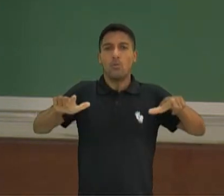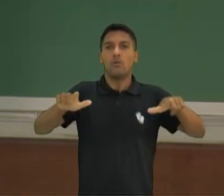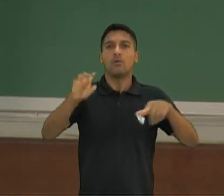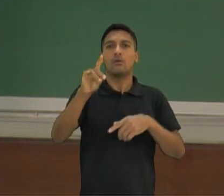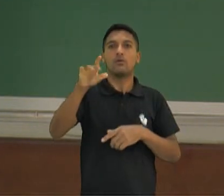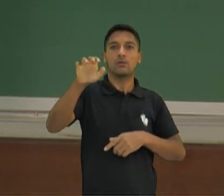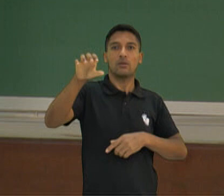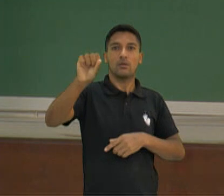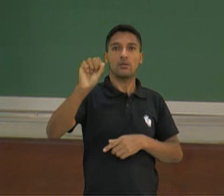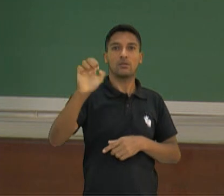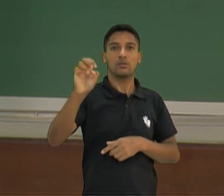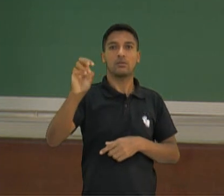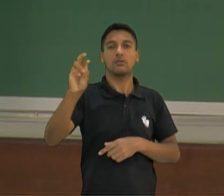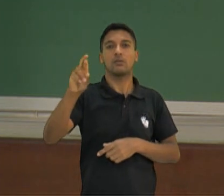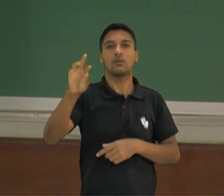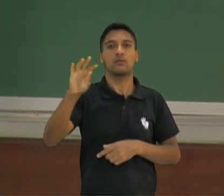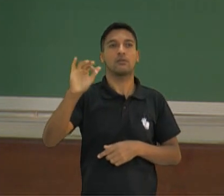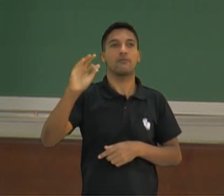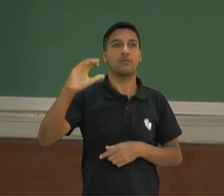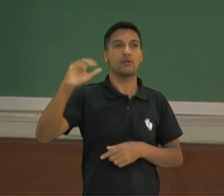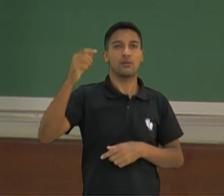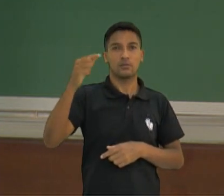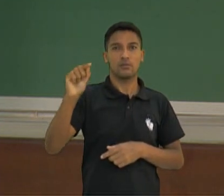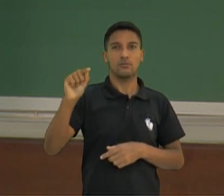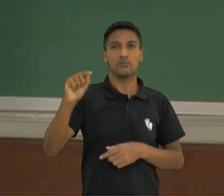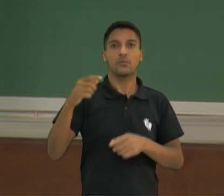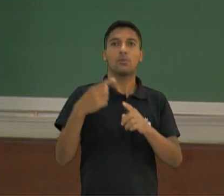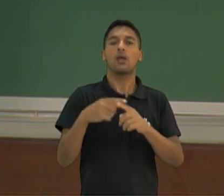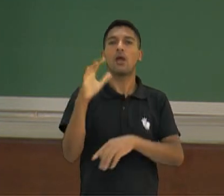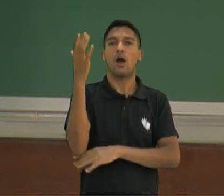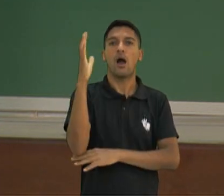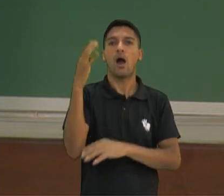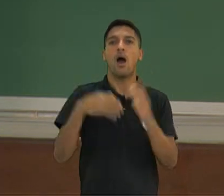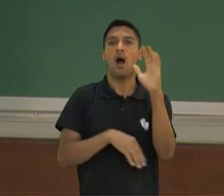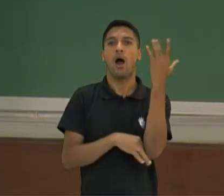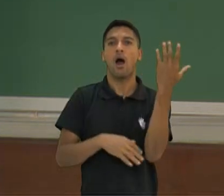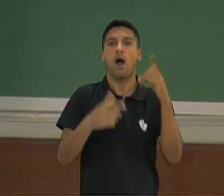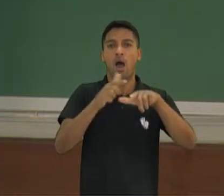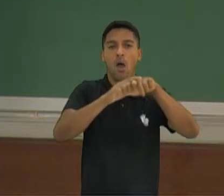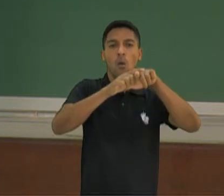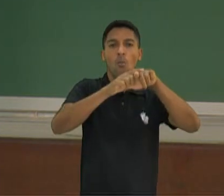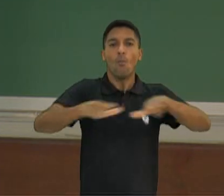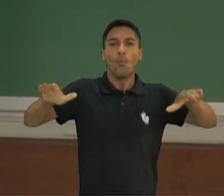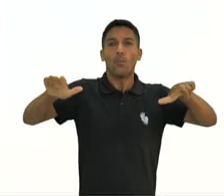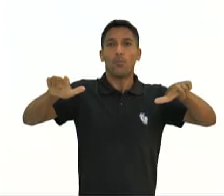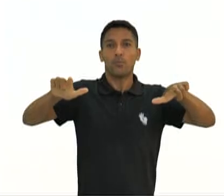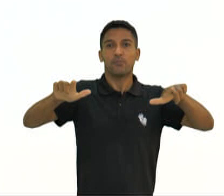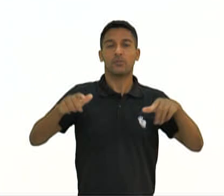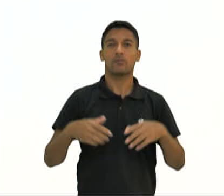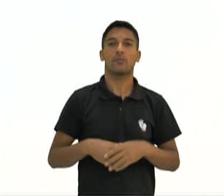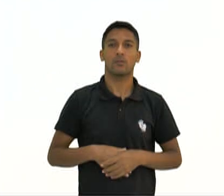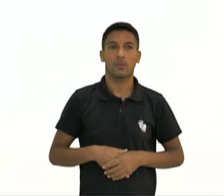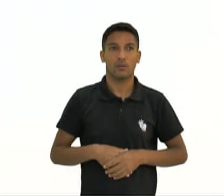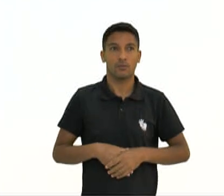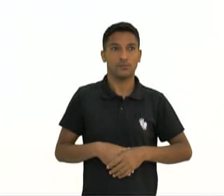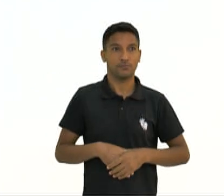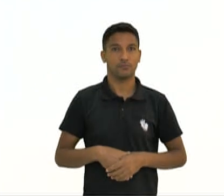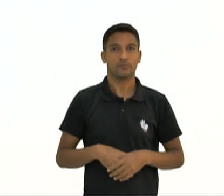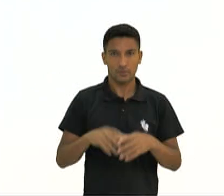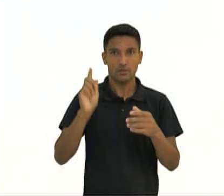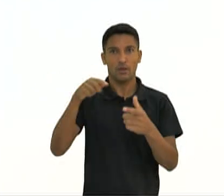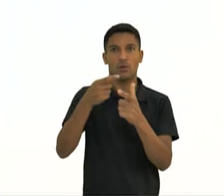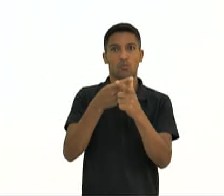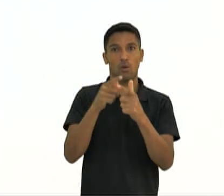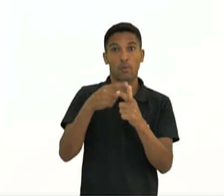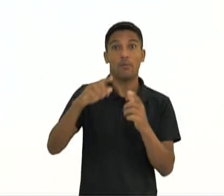E nós percebemos que isso está distribuído pelo planeta. Então, também chegamos à conclusão que ele não é um problema